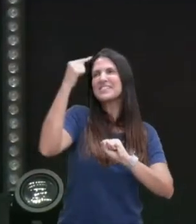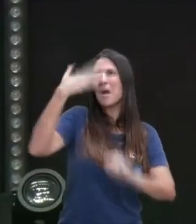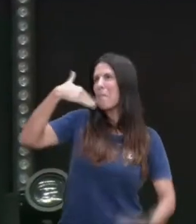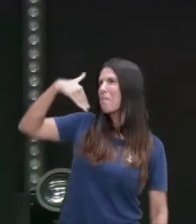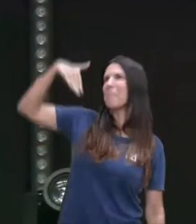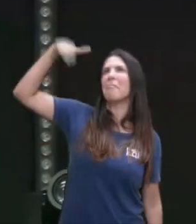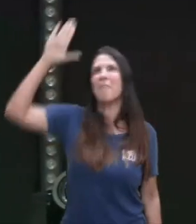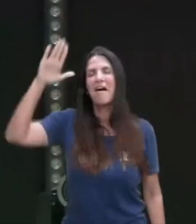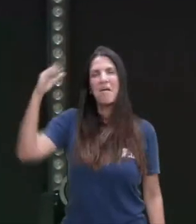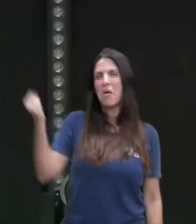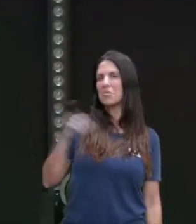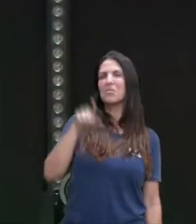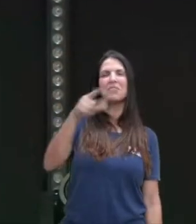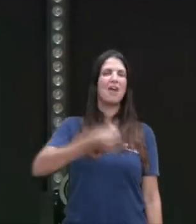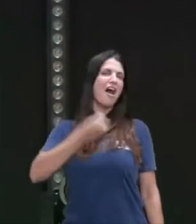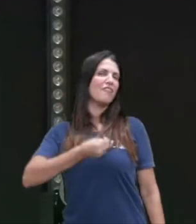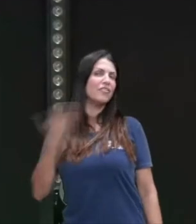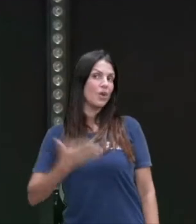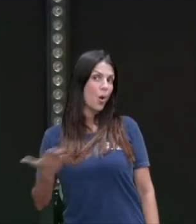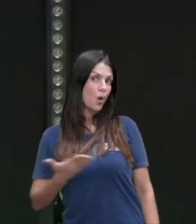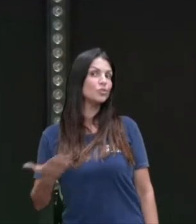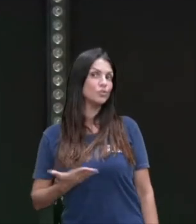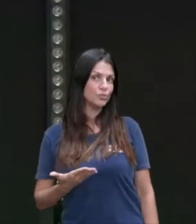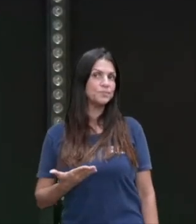do que aquilo que você vive